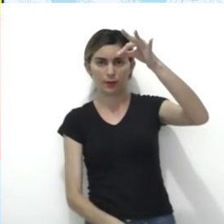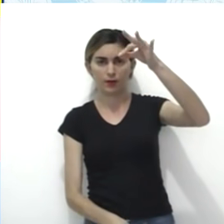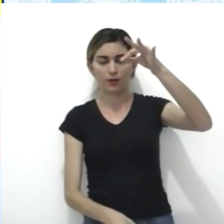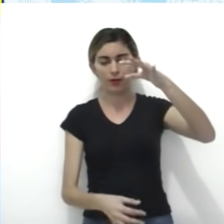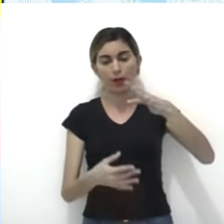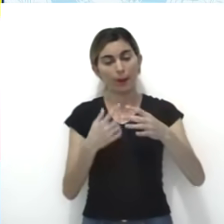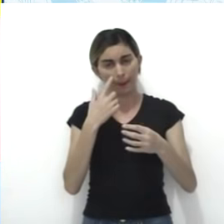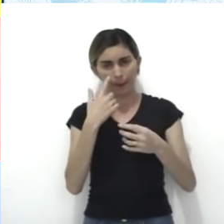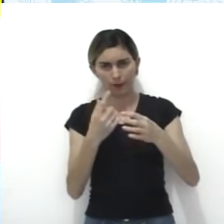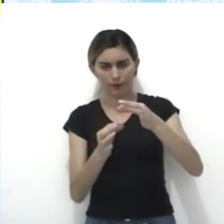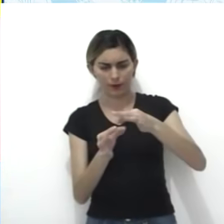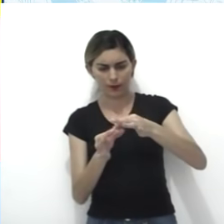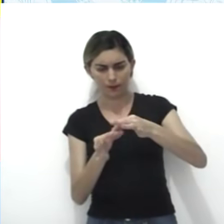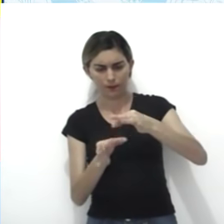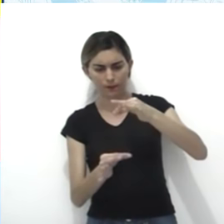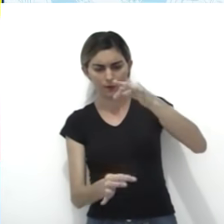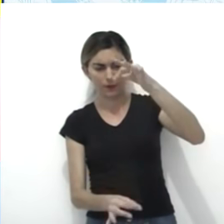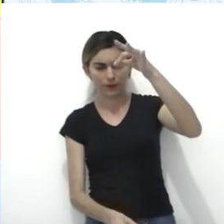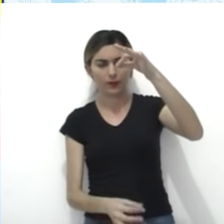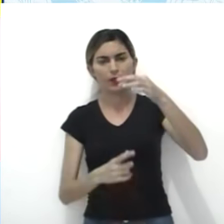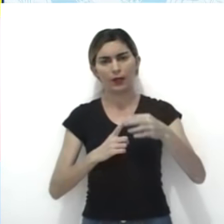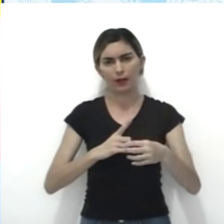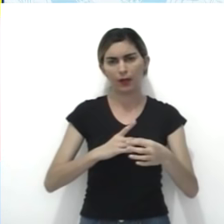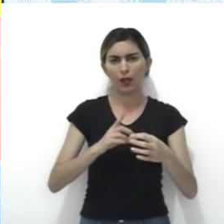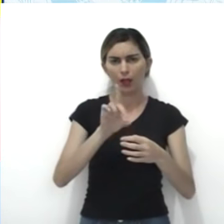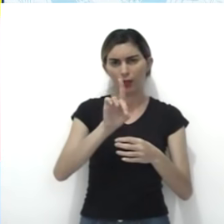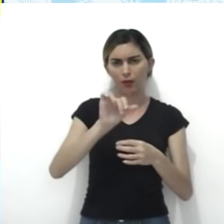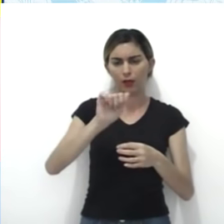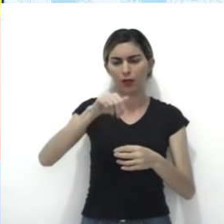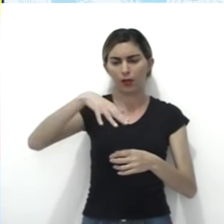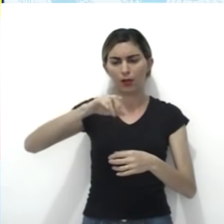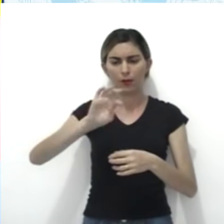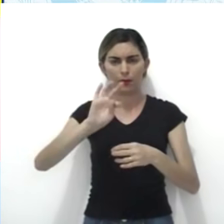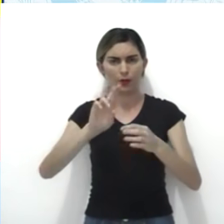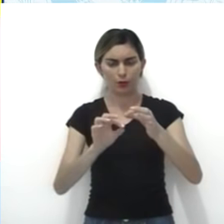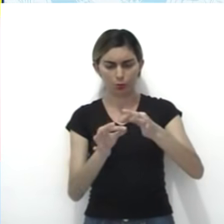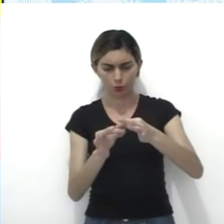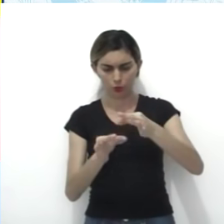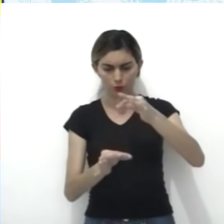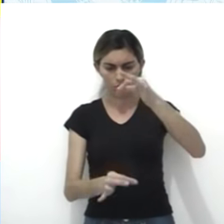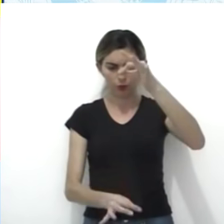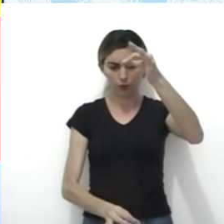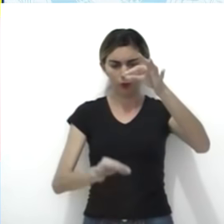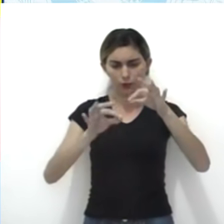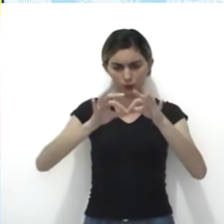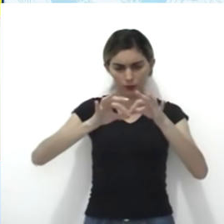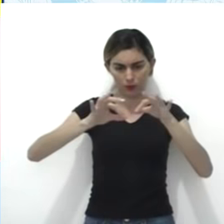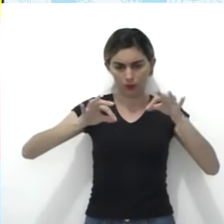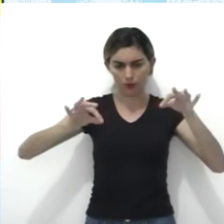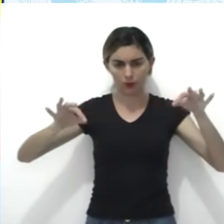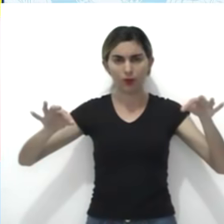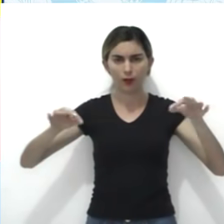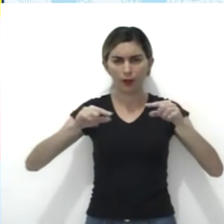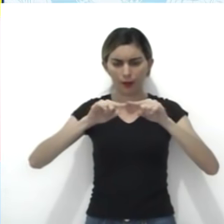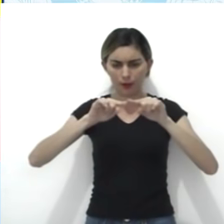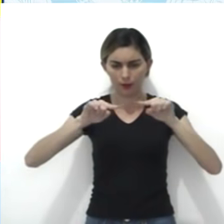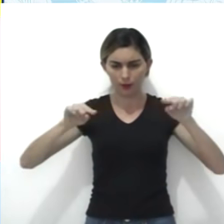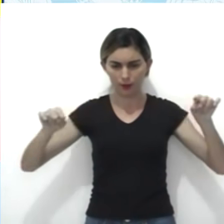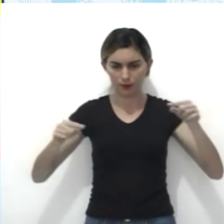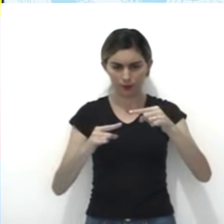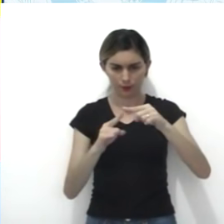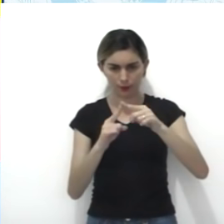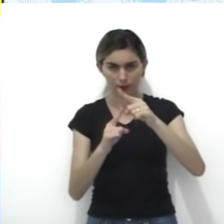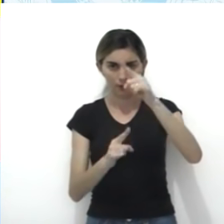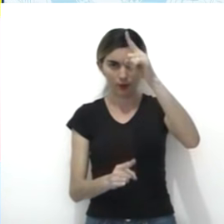equatorial observe a imagem nós temos aí o diâmetro equatorial que esta imagem que